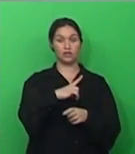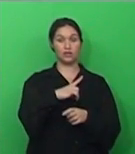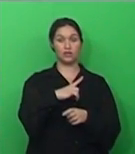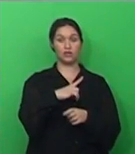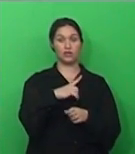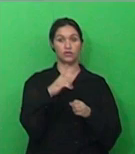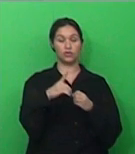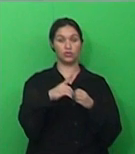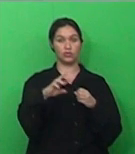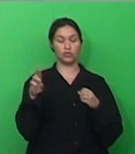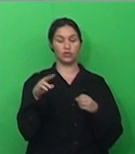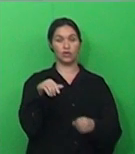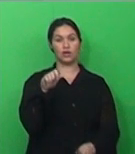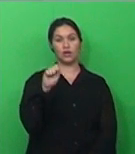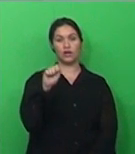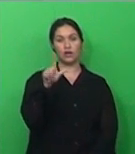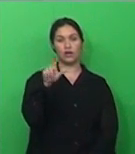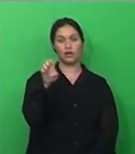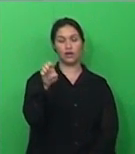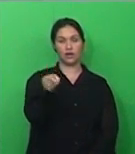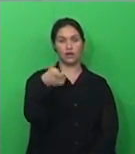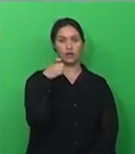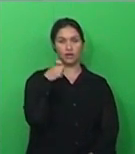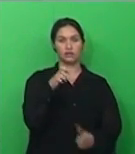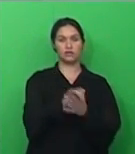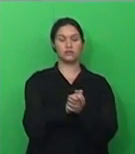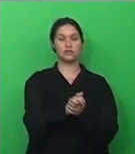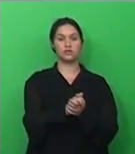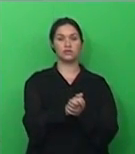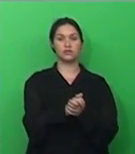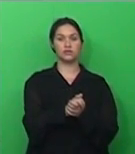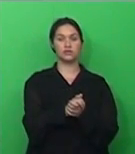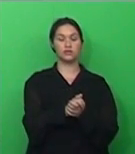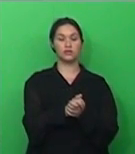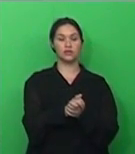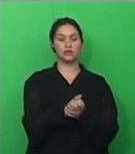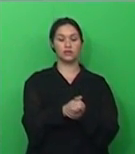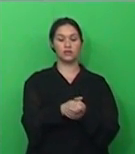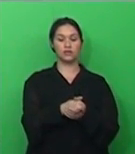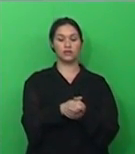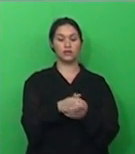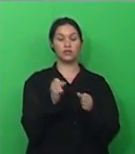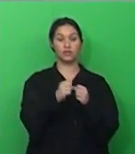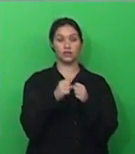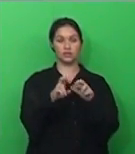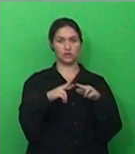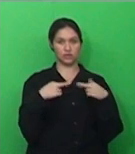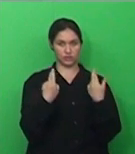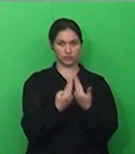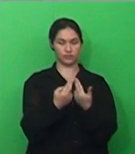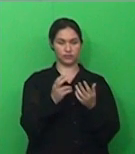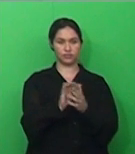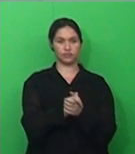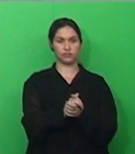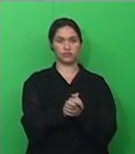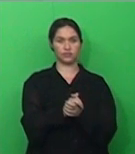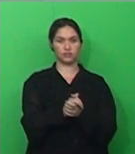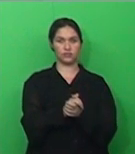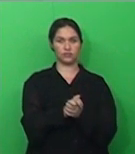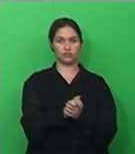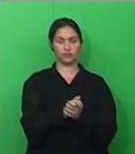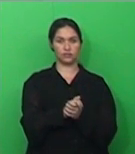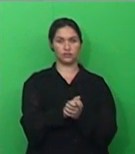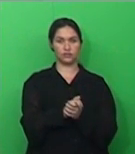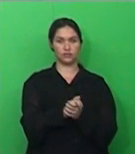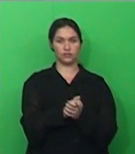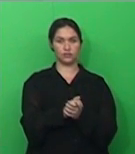Então, nessa audiência foram consultadas as duas empresas, tanto o Bistec quanto o Edson Damiani, sobre a sua disposição e interesse